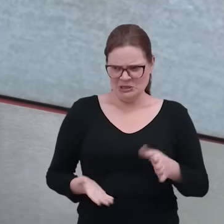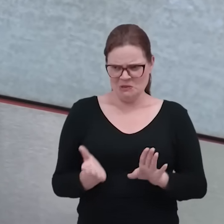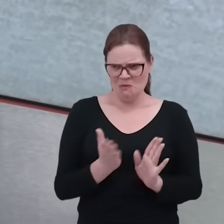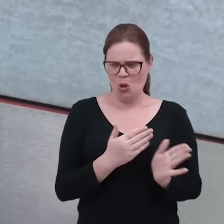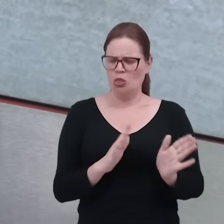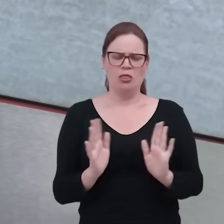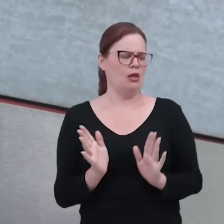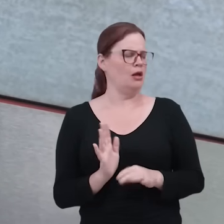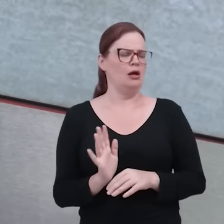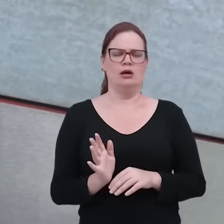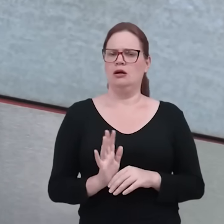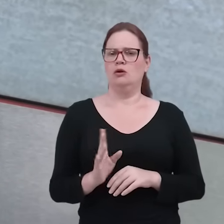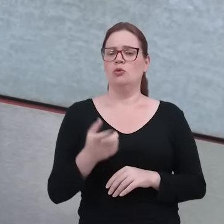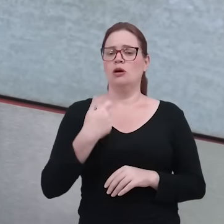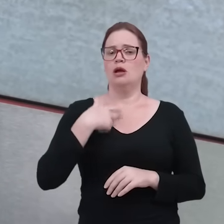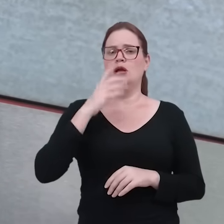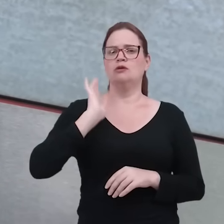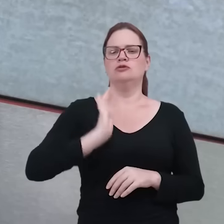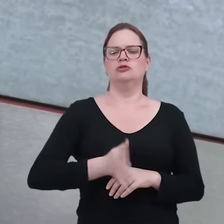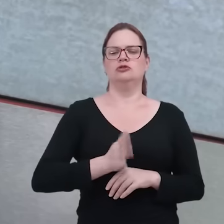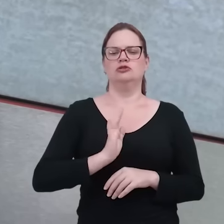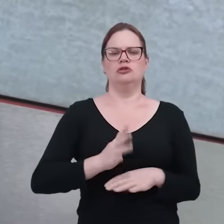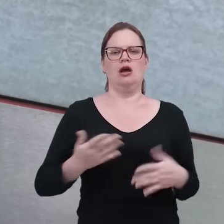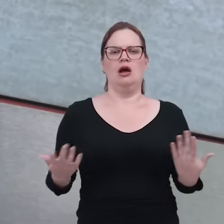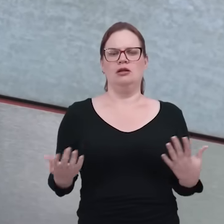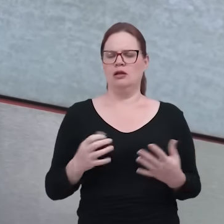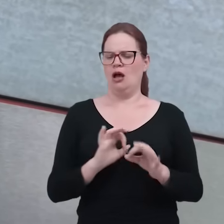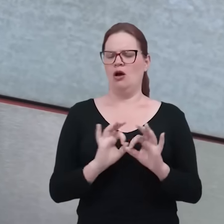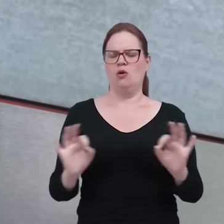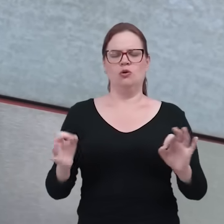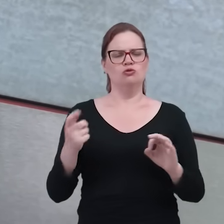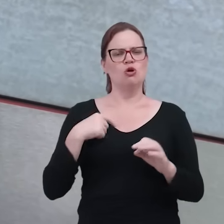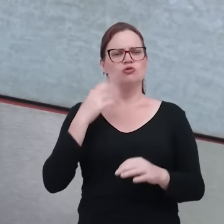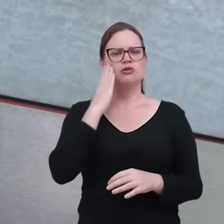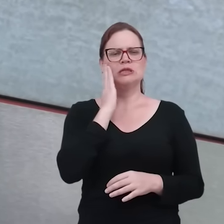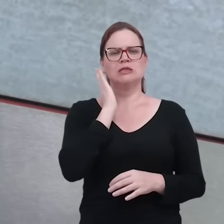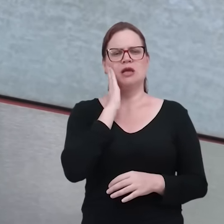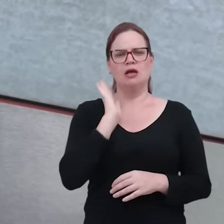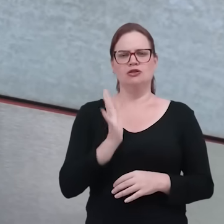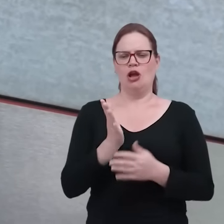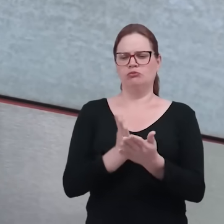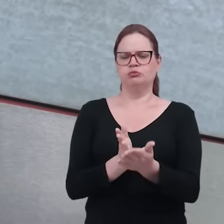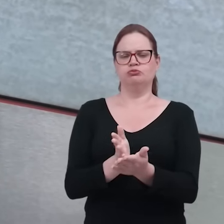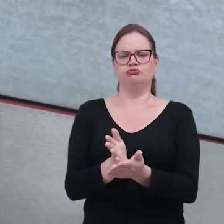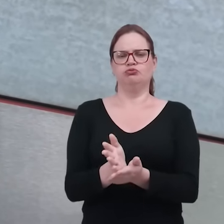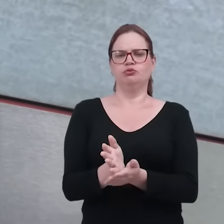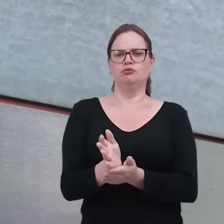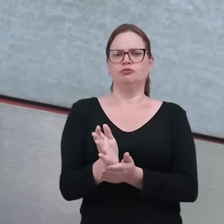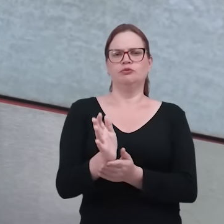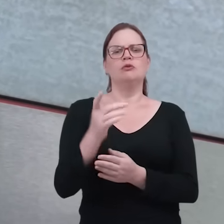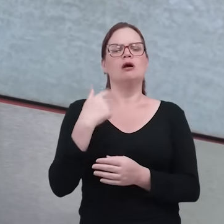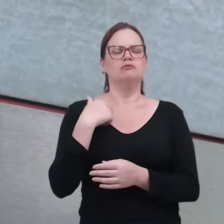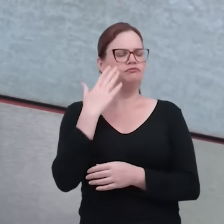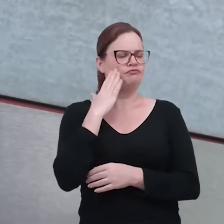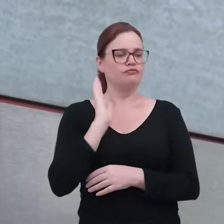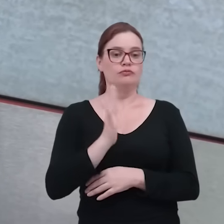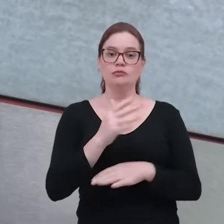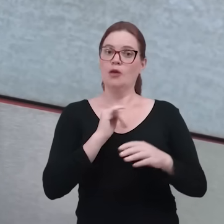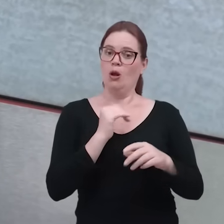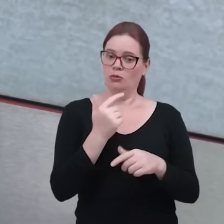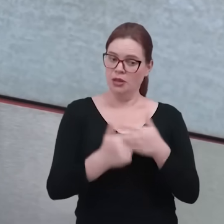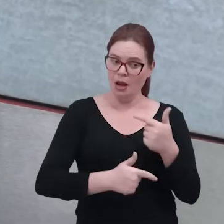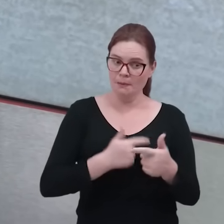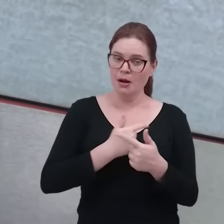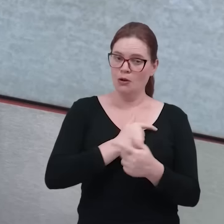pelo contrário. Elas julgam até que já acharam o caminho, acharam a direção, acharam o caminho da